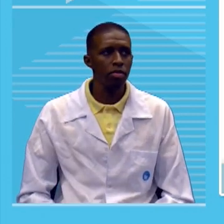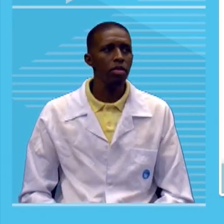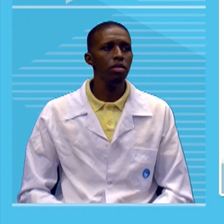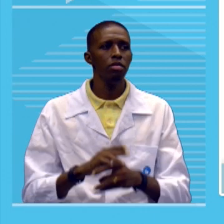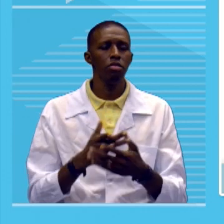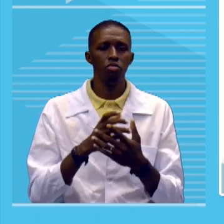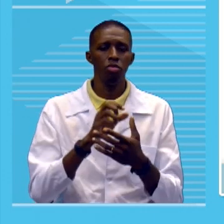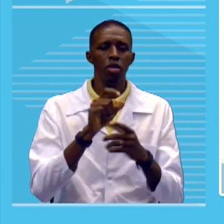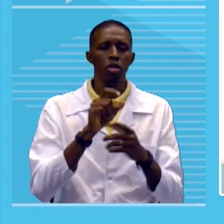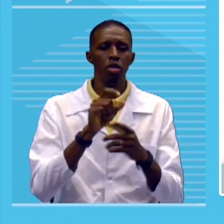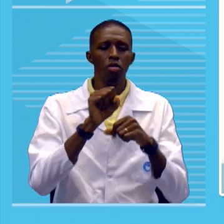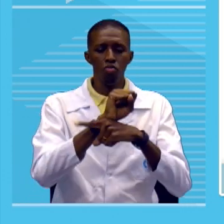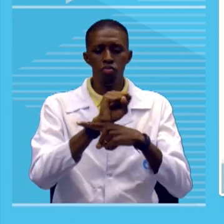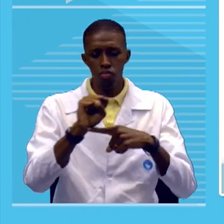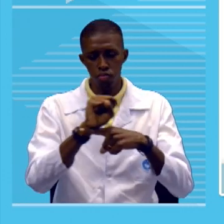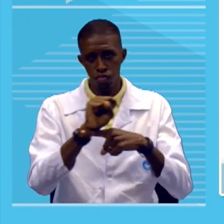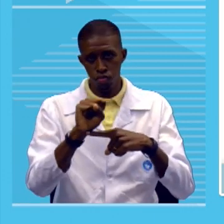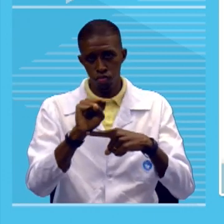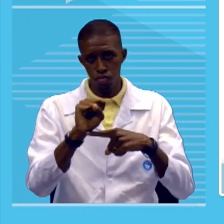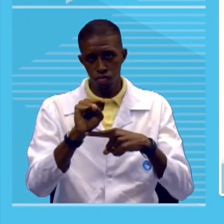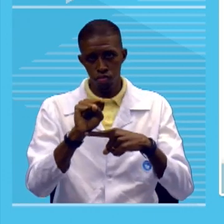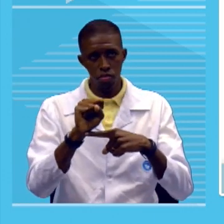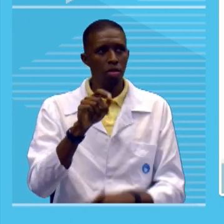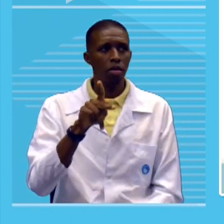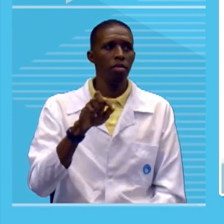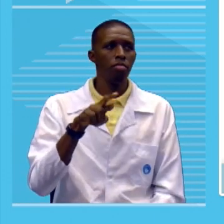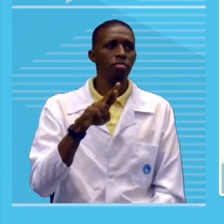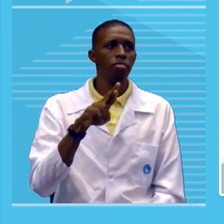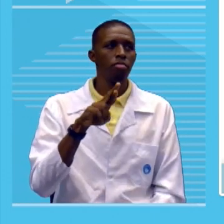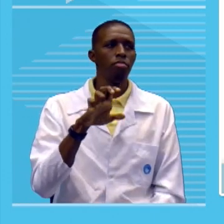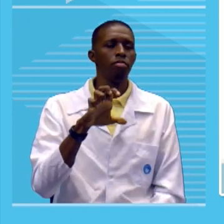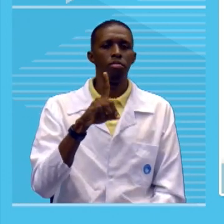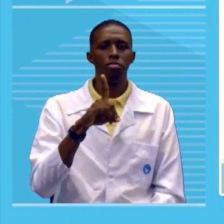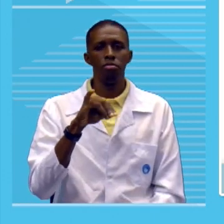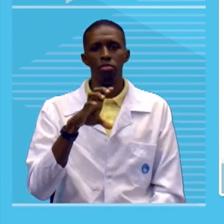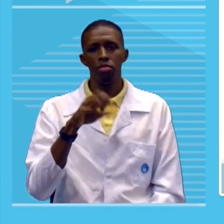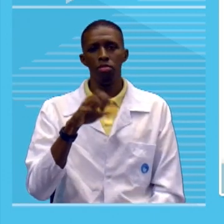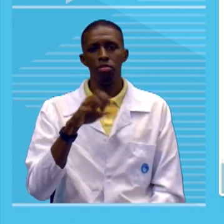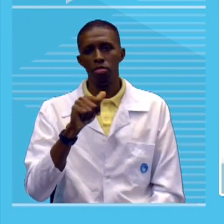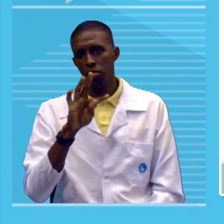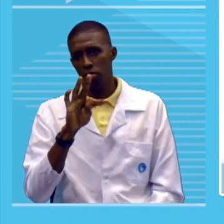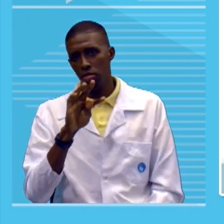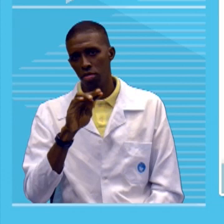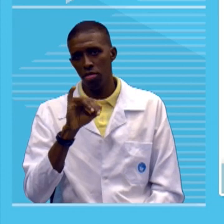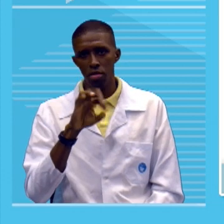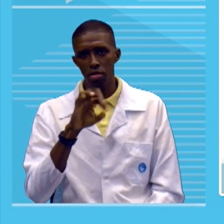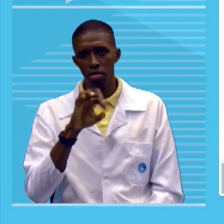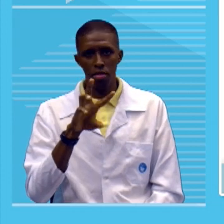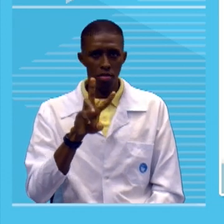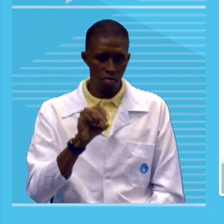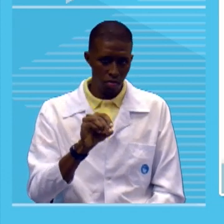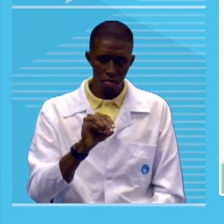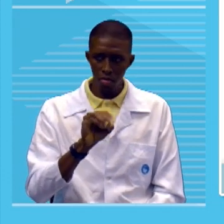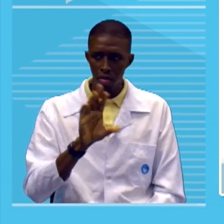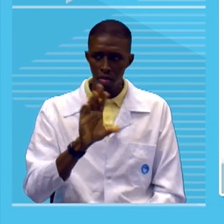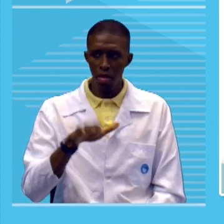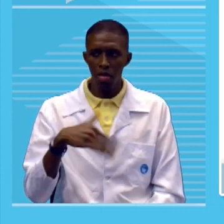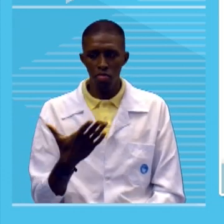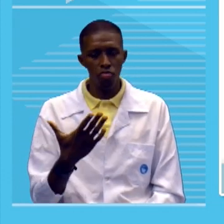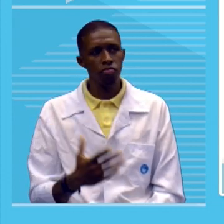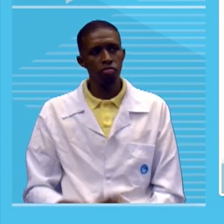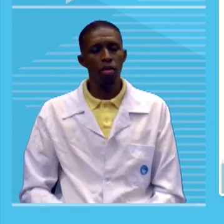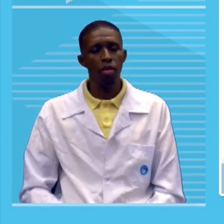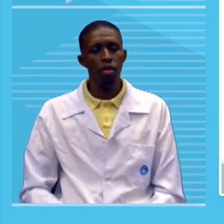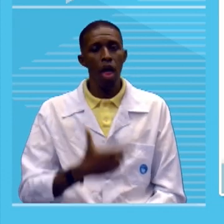do sujeito. Tranquilo? Já na frase 2, a mulher nervosa saiu